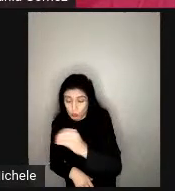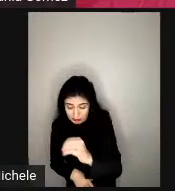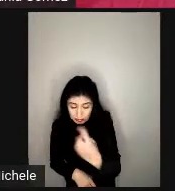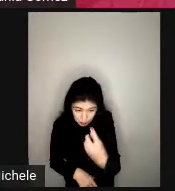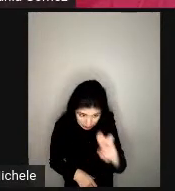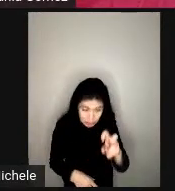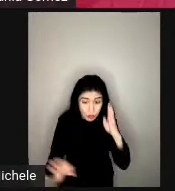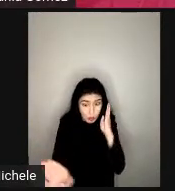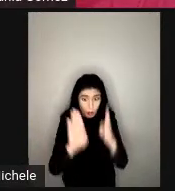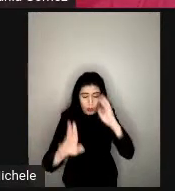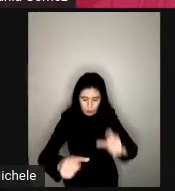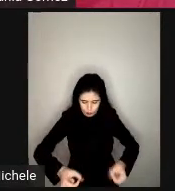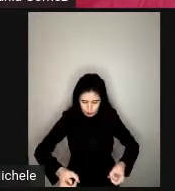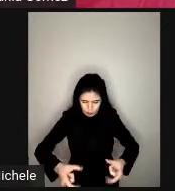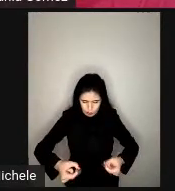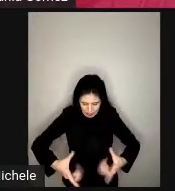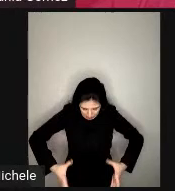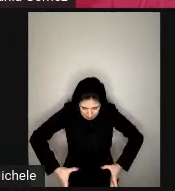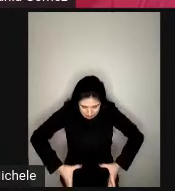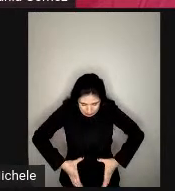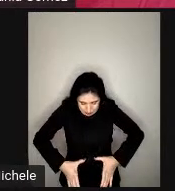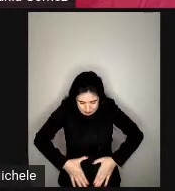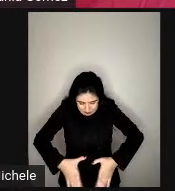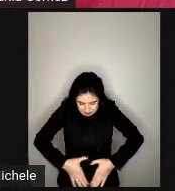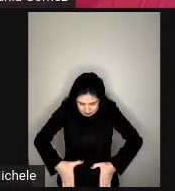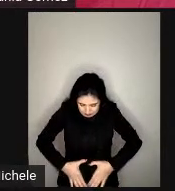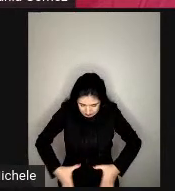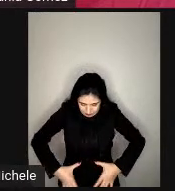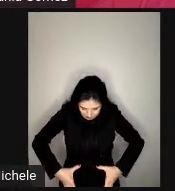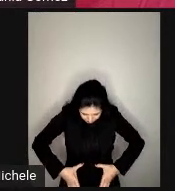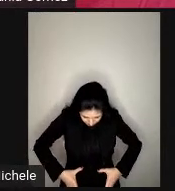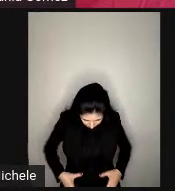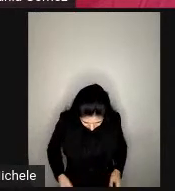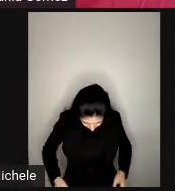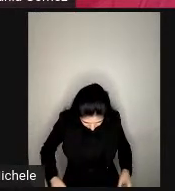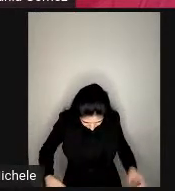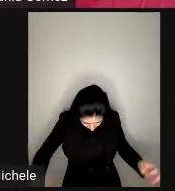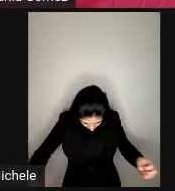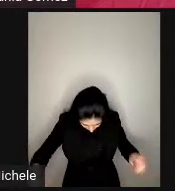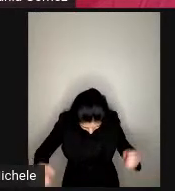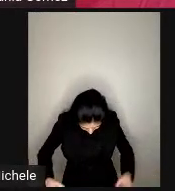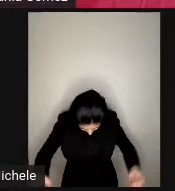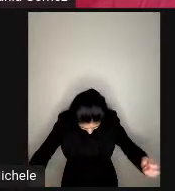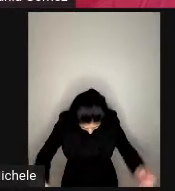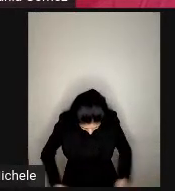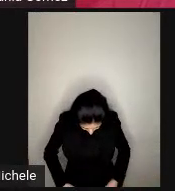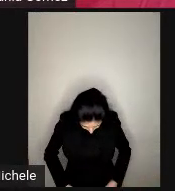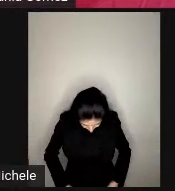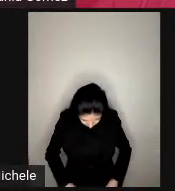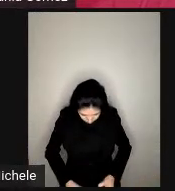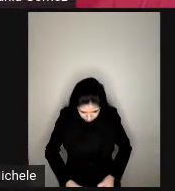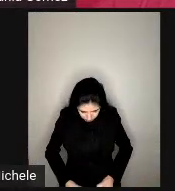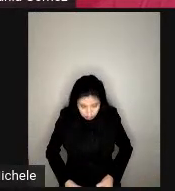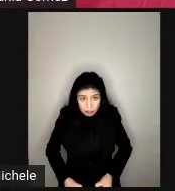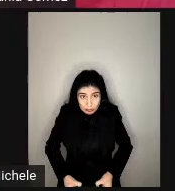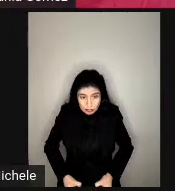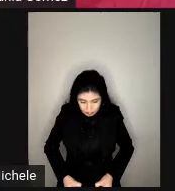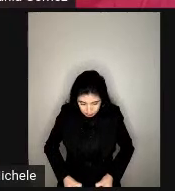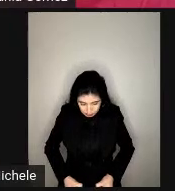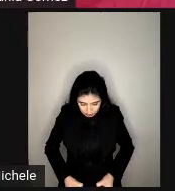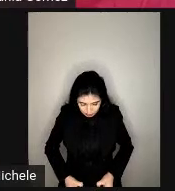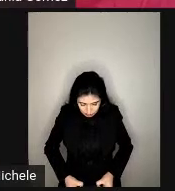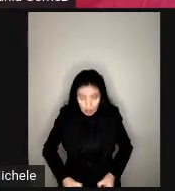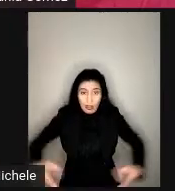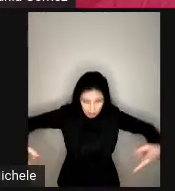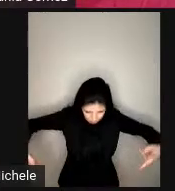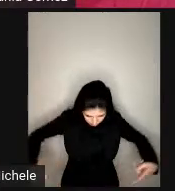2015, ele estava encapsulado, era um câncer no ovário, ele estava encapsulado. Foi feita a cirurgia, retirado